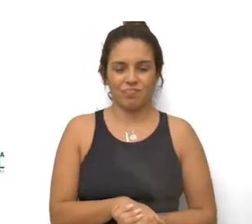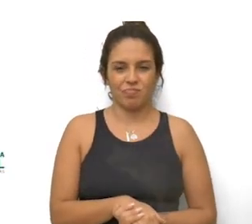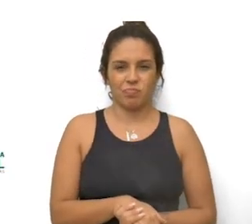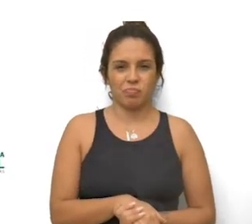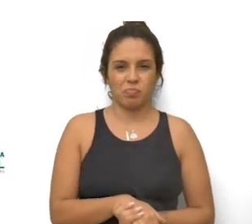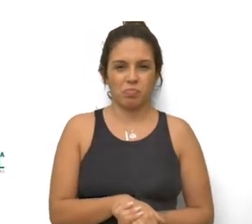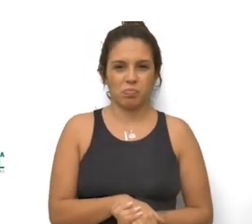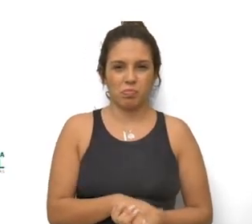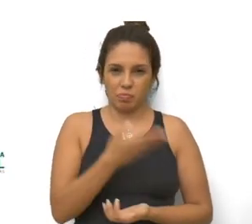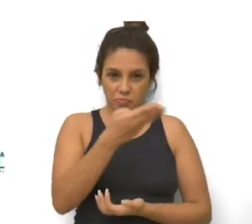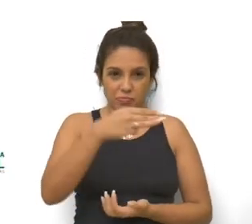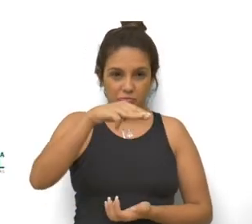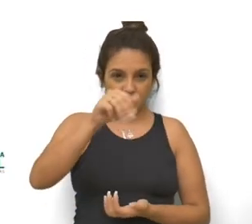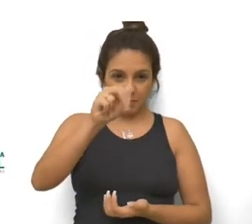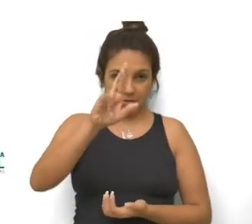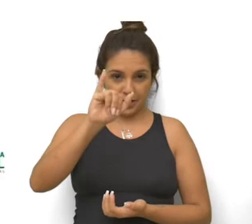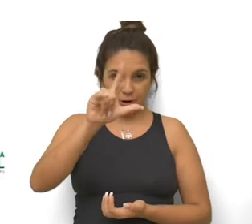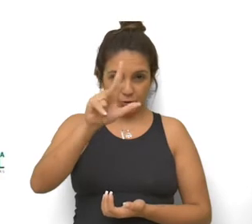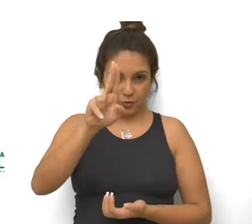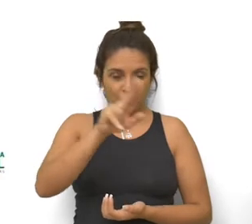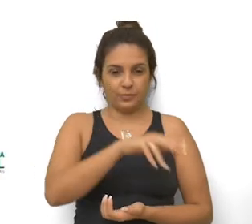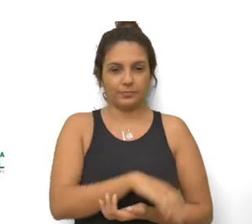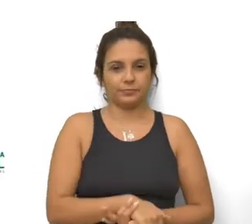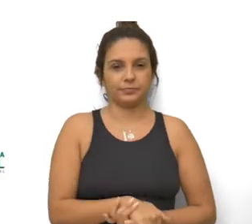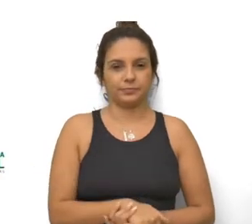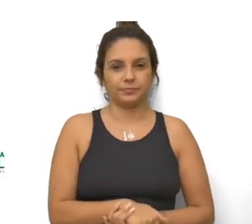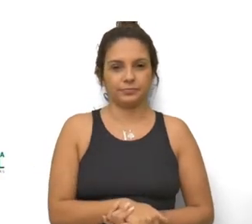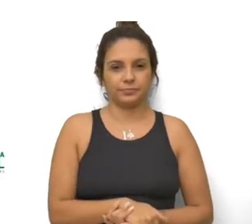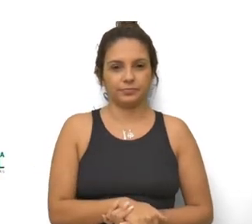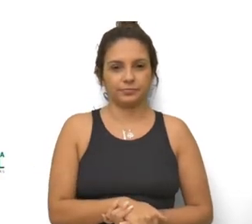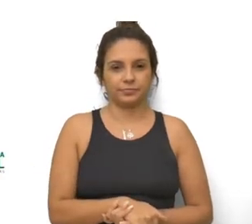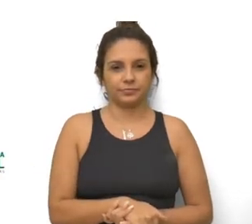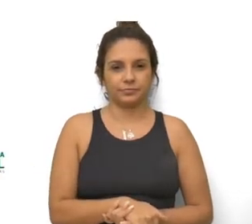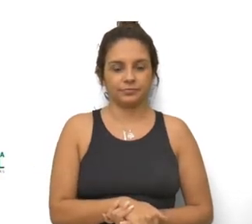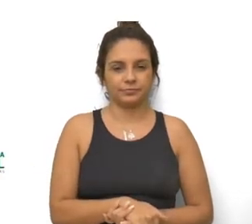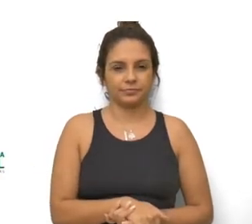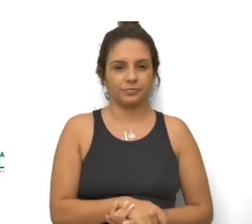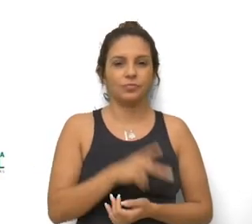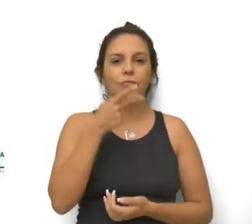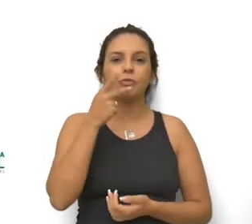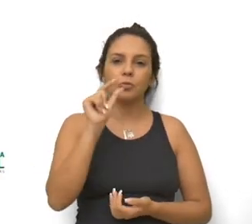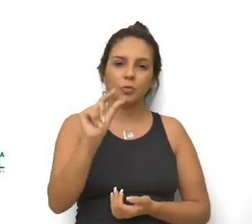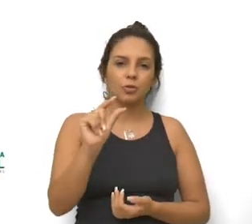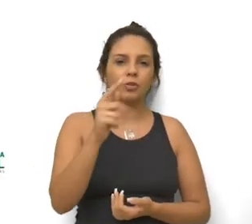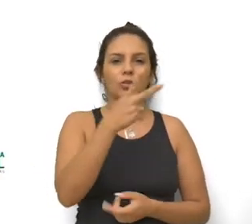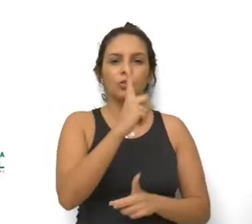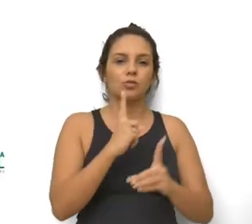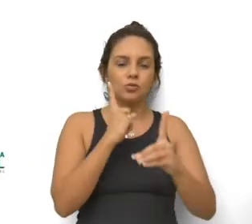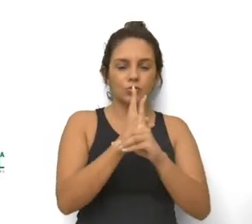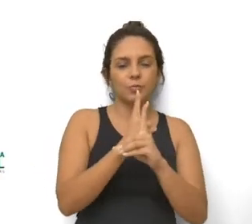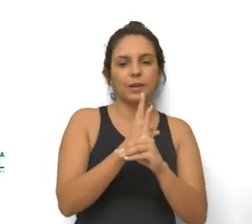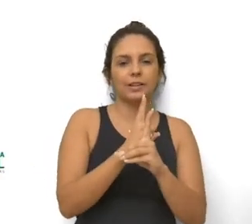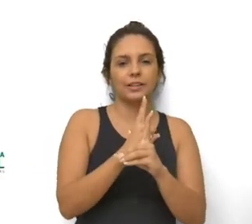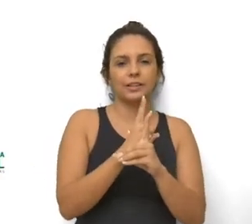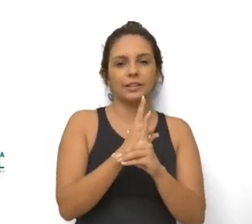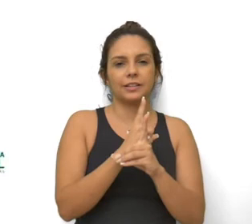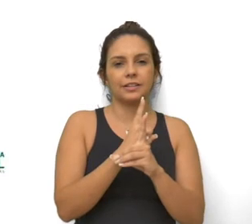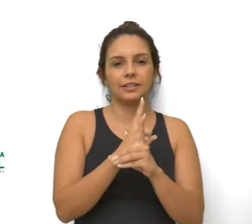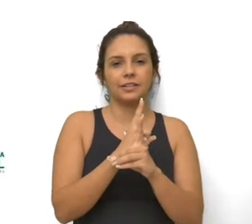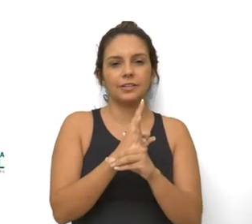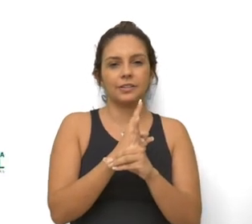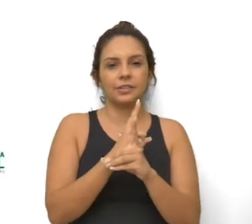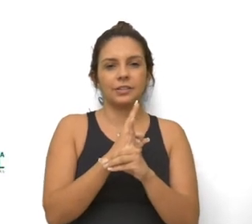bom. Bem, vamos passar a palavra para a Mary Lu antes da Regina. Pode, Regina? Então, eu queria que você falasse um pouquinho dessa descoberta Mais do